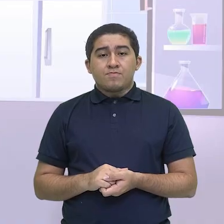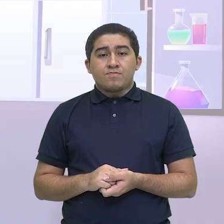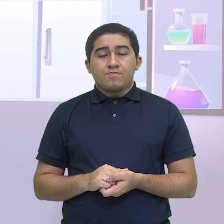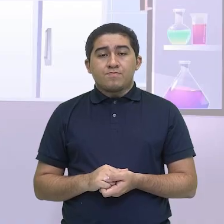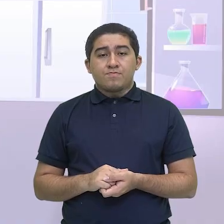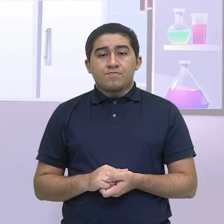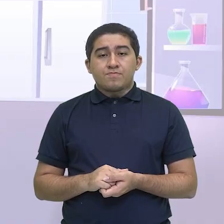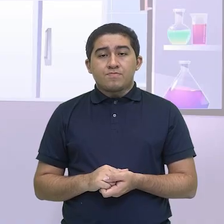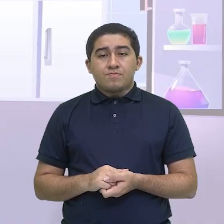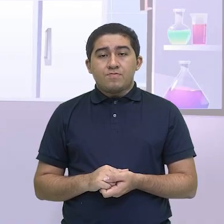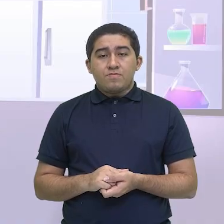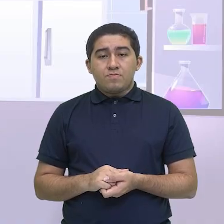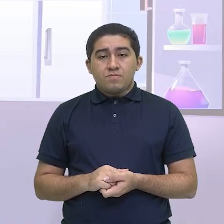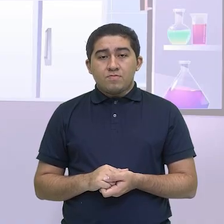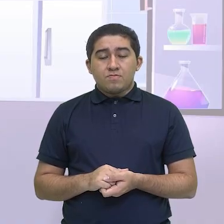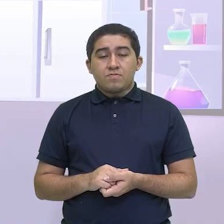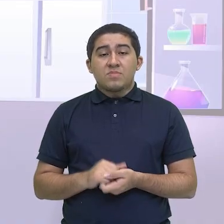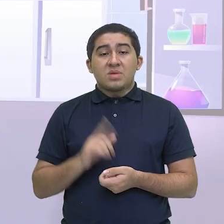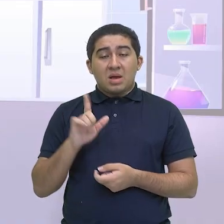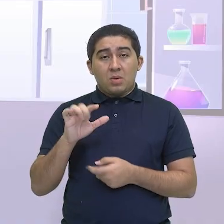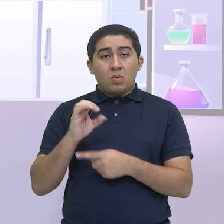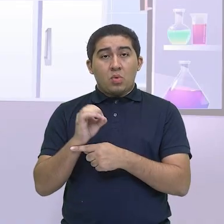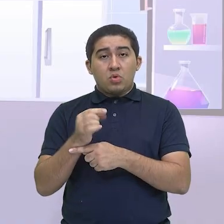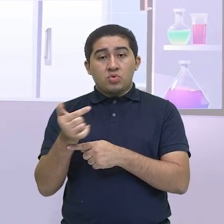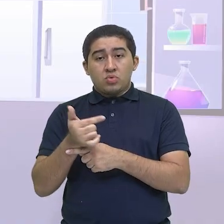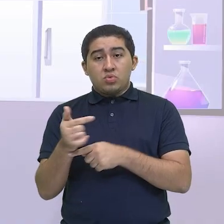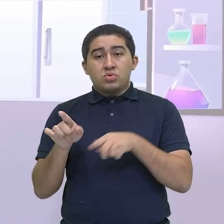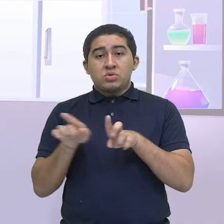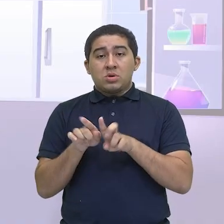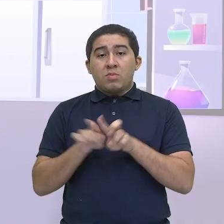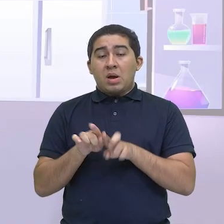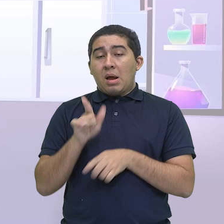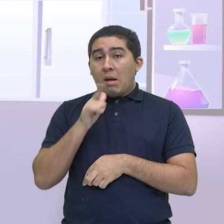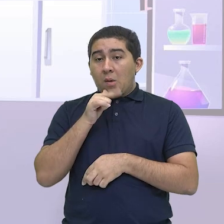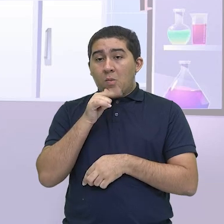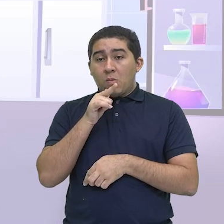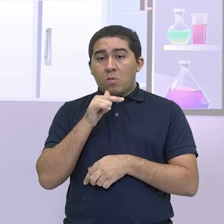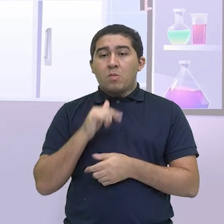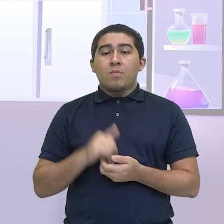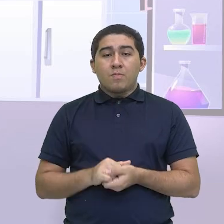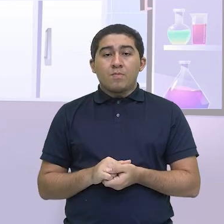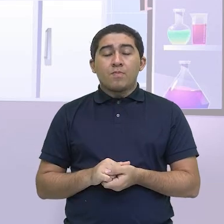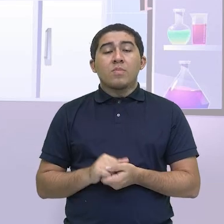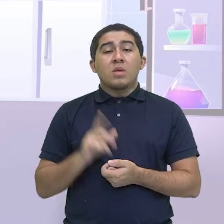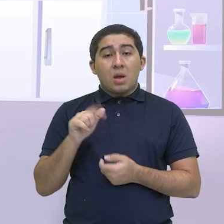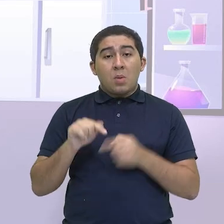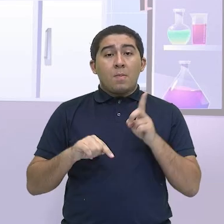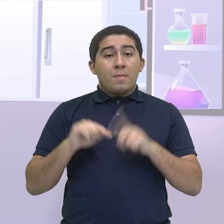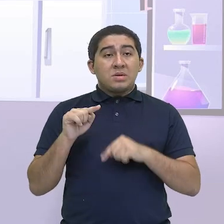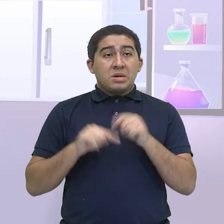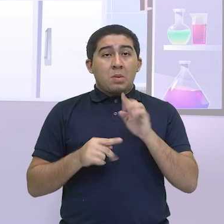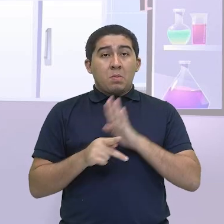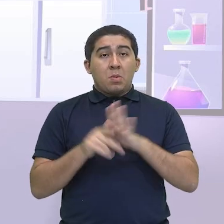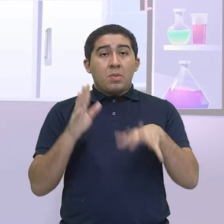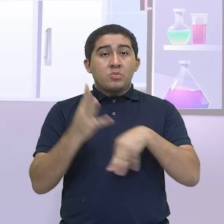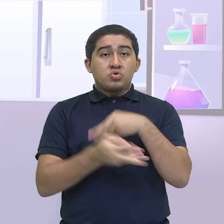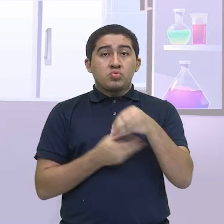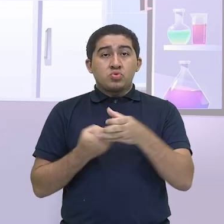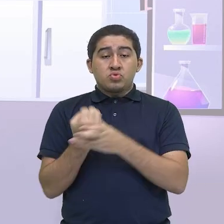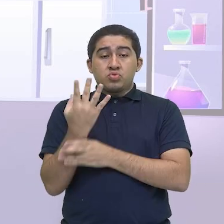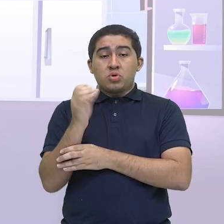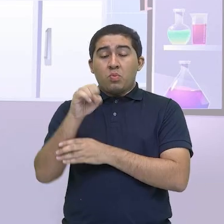formados, é o oxigênio e a água. Esses são os produtos formados dessa reação aí,